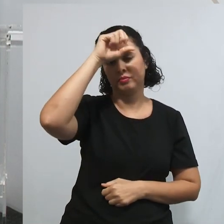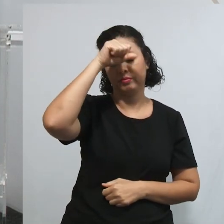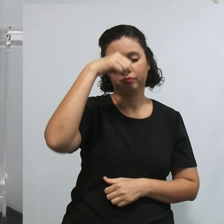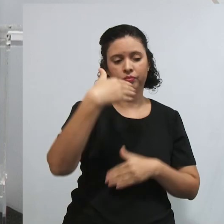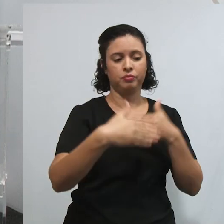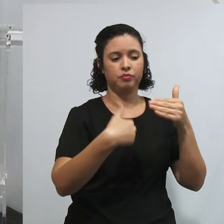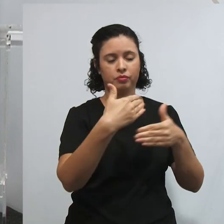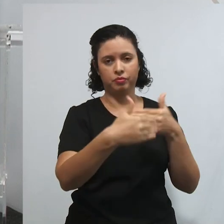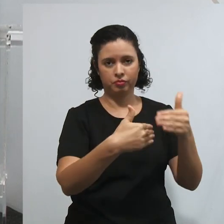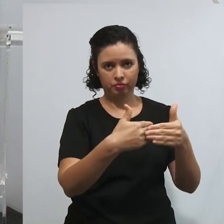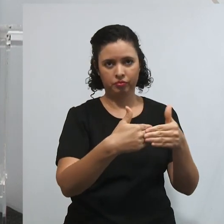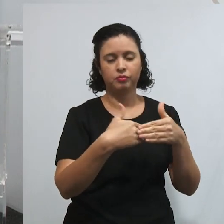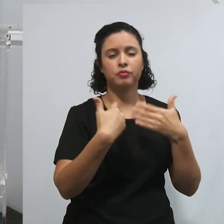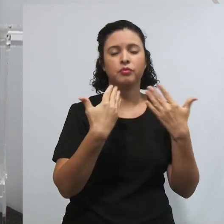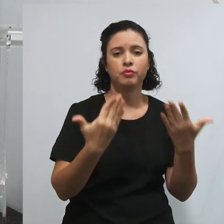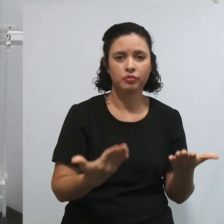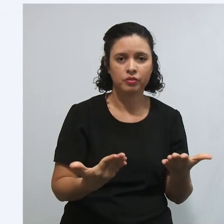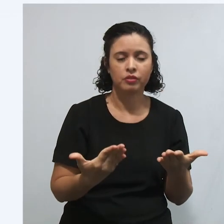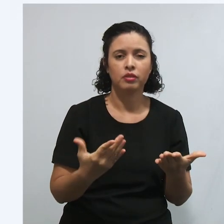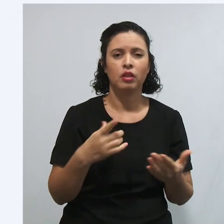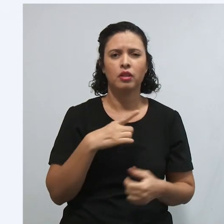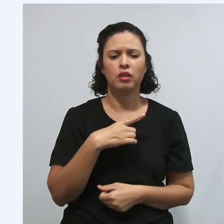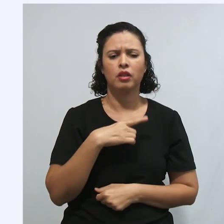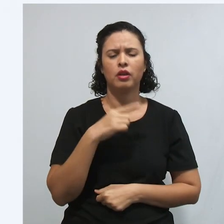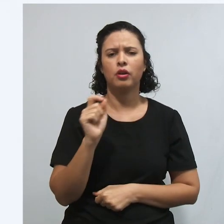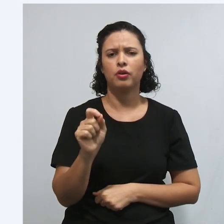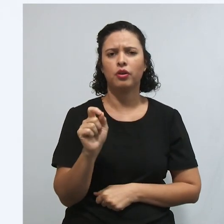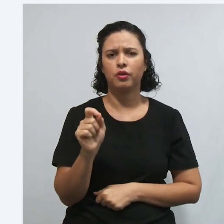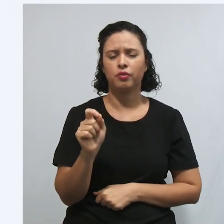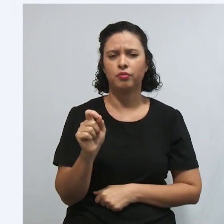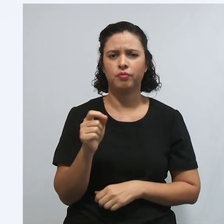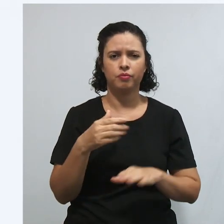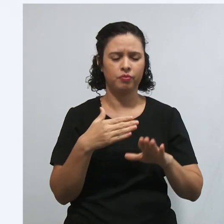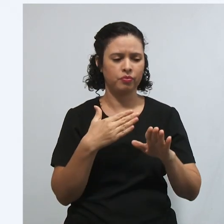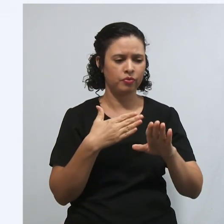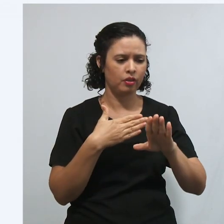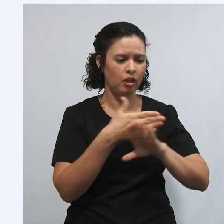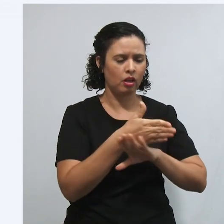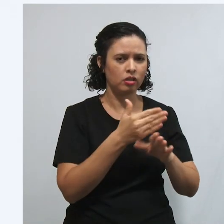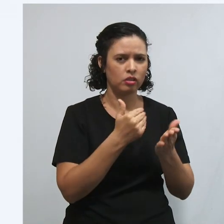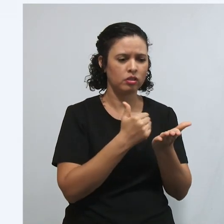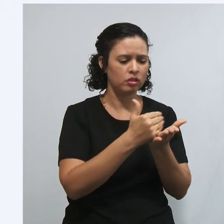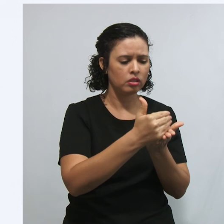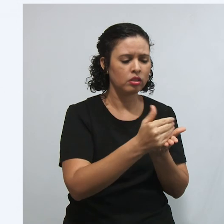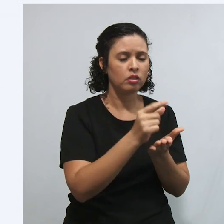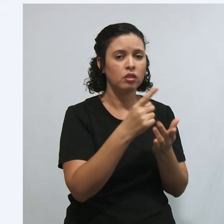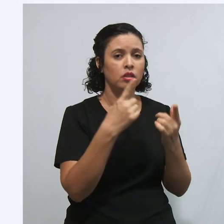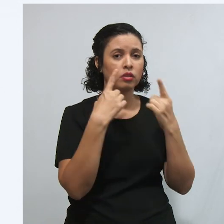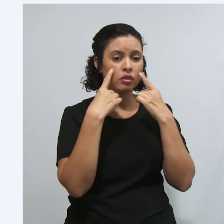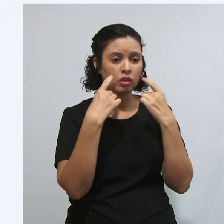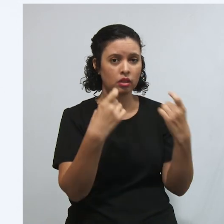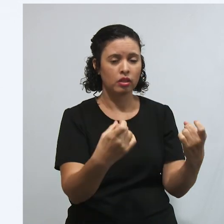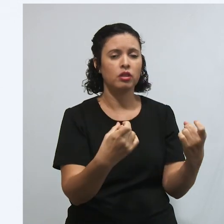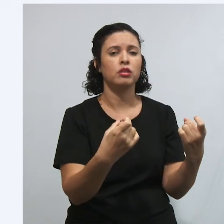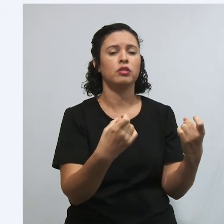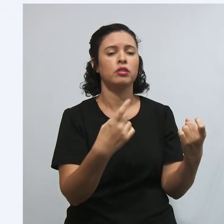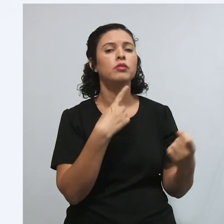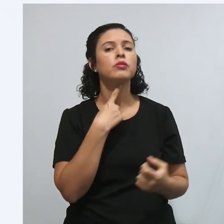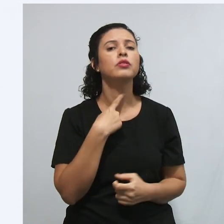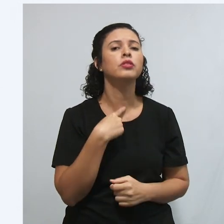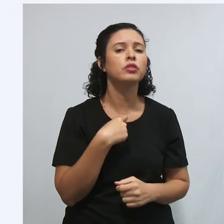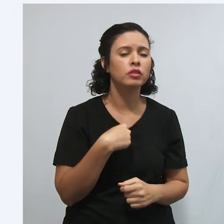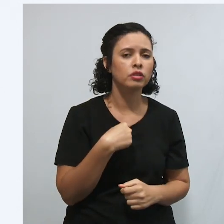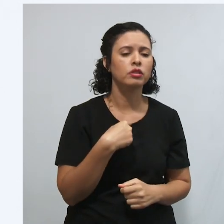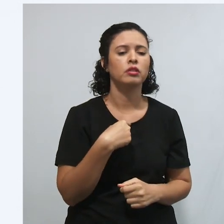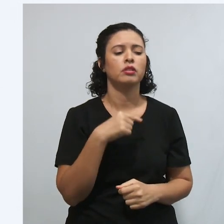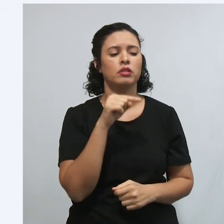se desenvolver. Então, veja bem, aí, né, entra em questão os interesses, os desejos